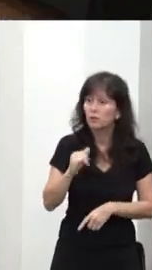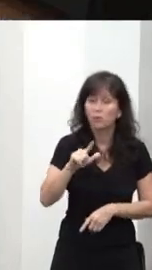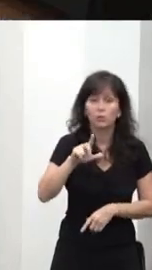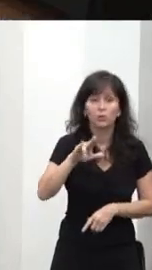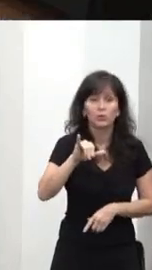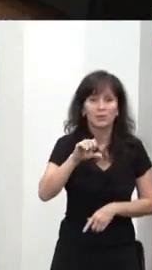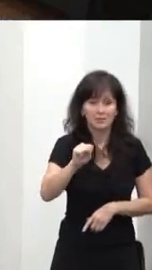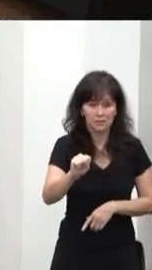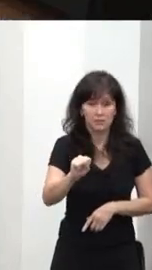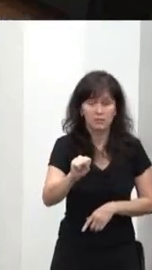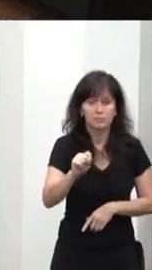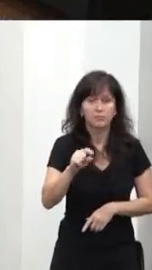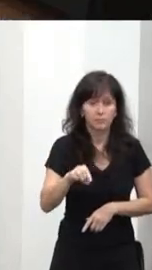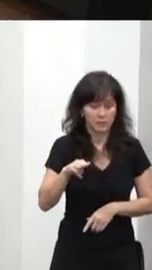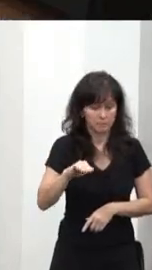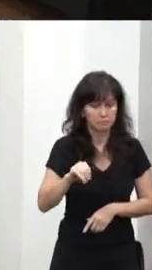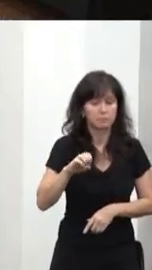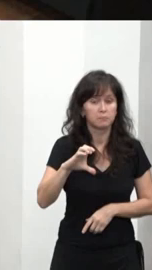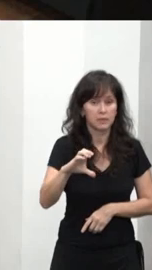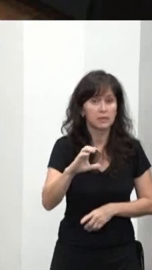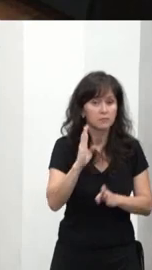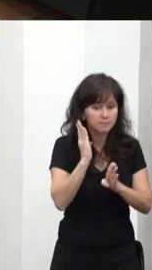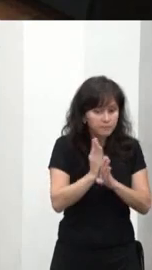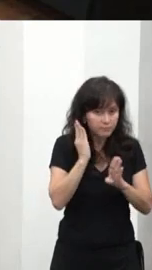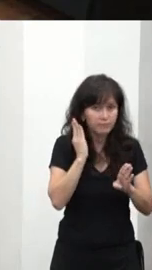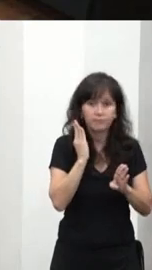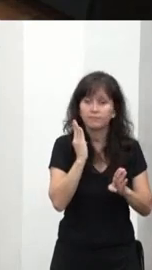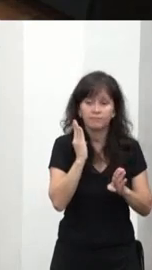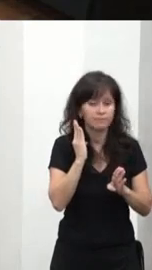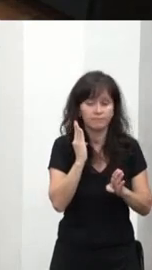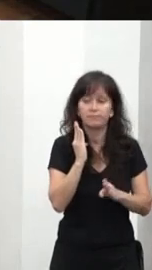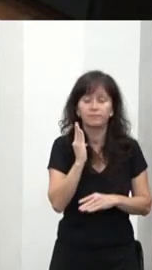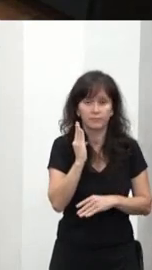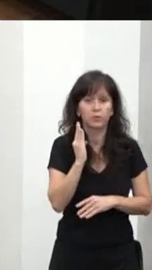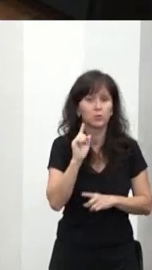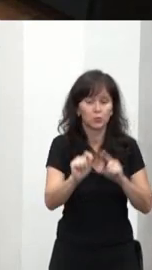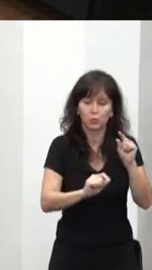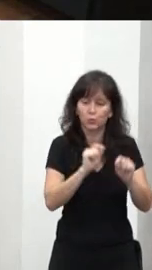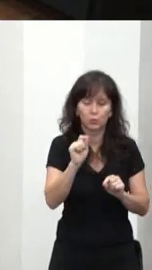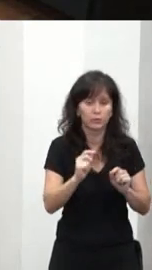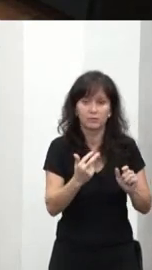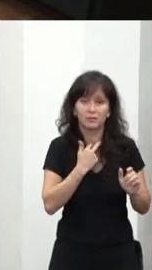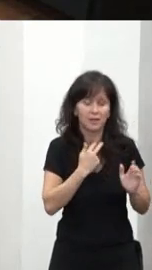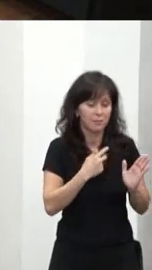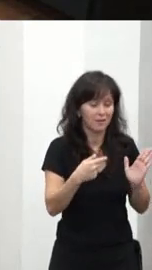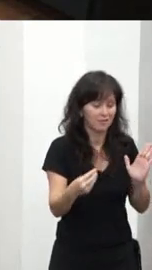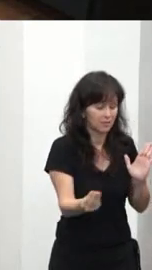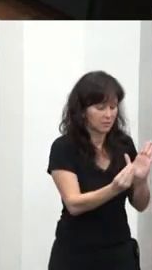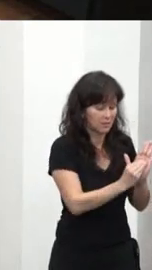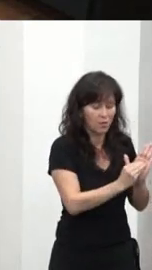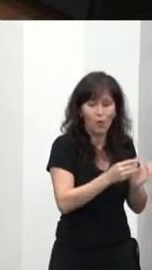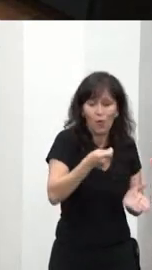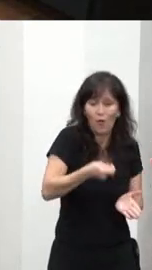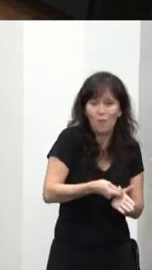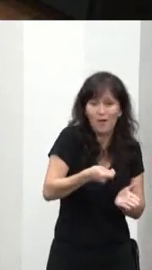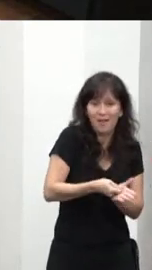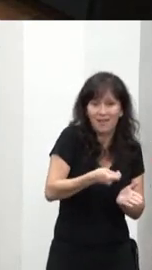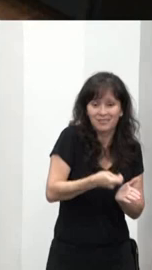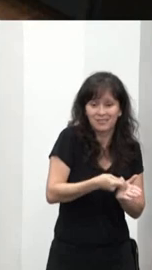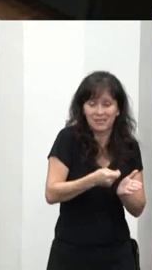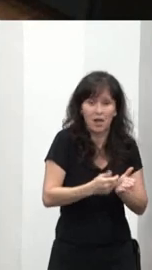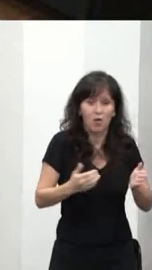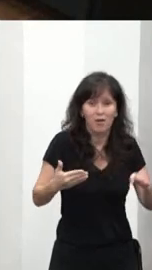foi um diagnóstico do Ministério da Cultura a não tem condição de colocar como obrigação como exigência de entrada e receber o recurso